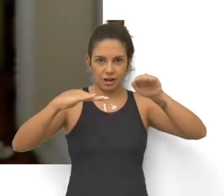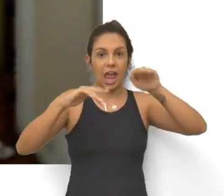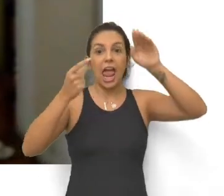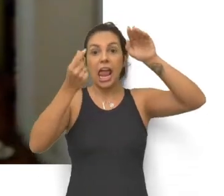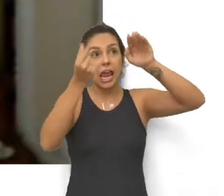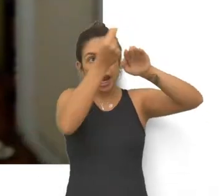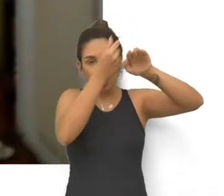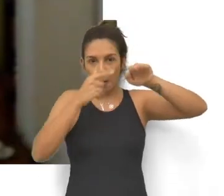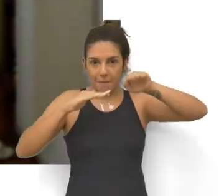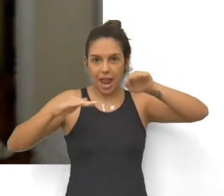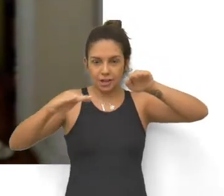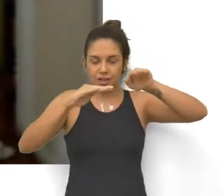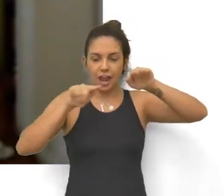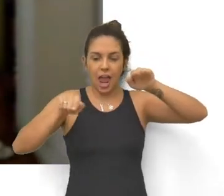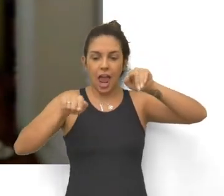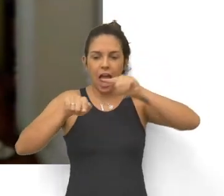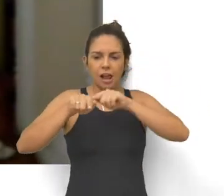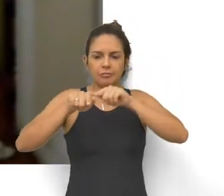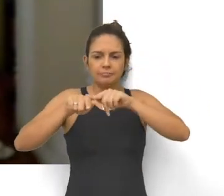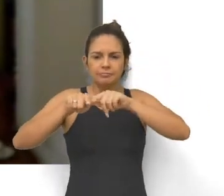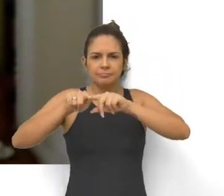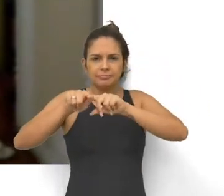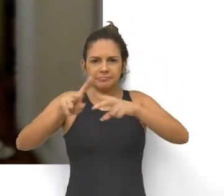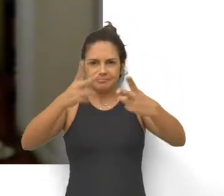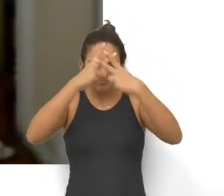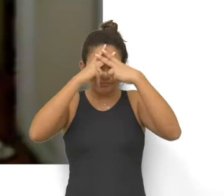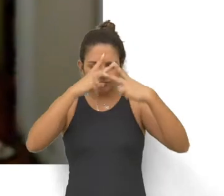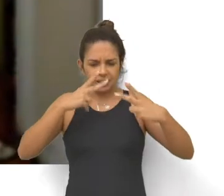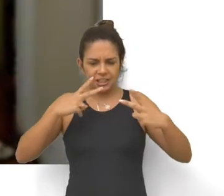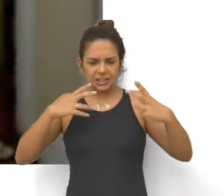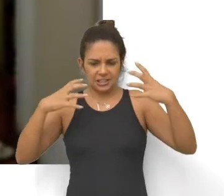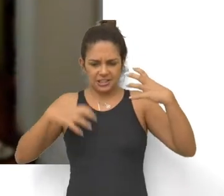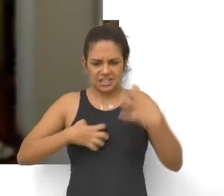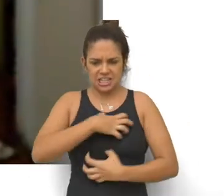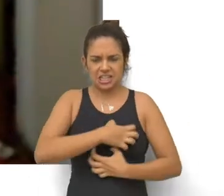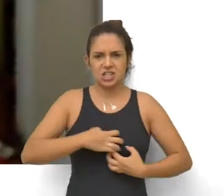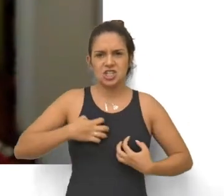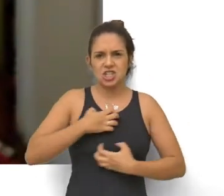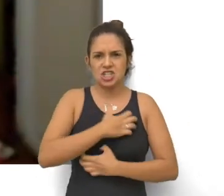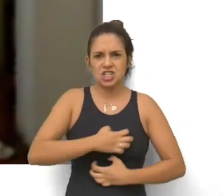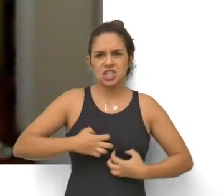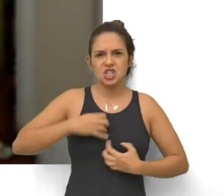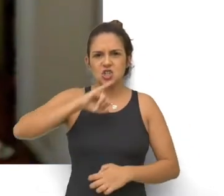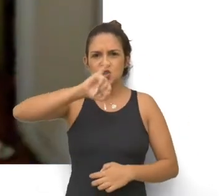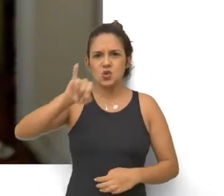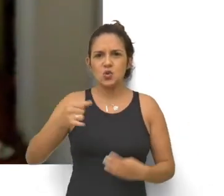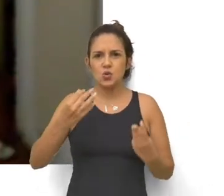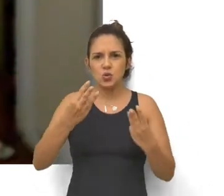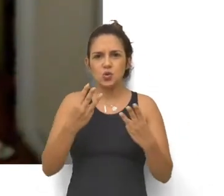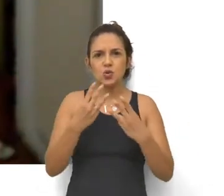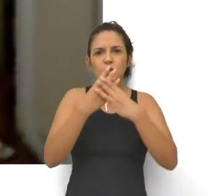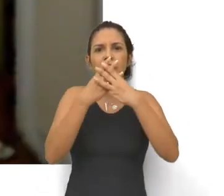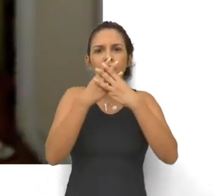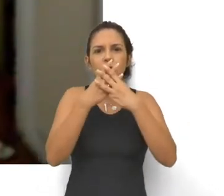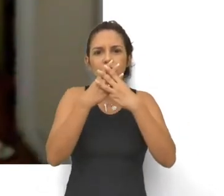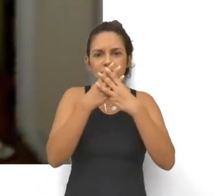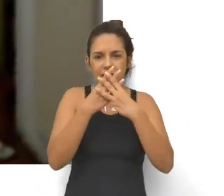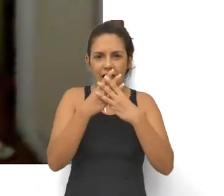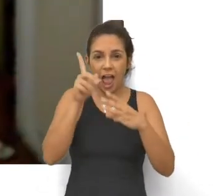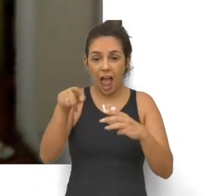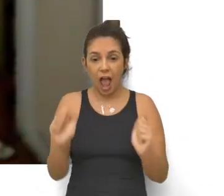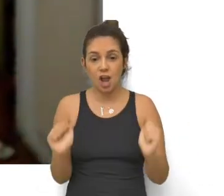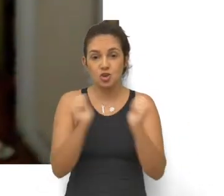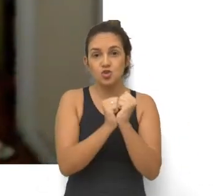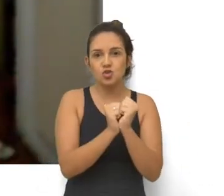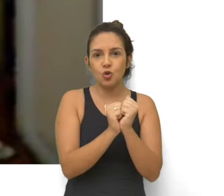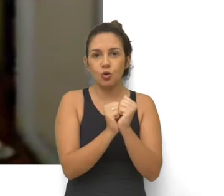né? E essas pessoas foram o grande eleitorado em massa do Hitler, né? E é